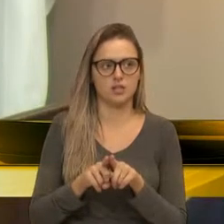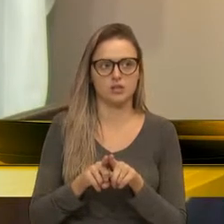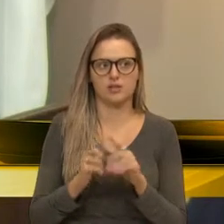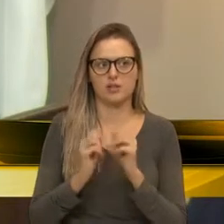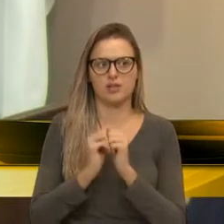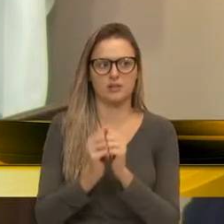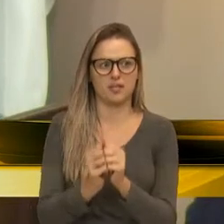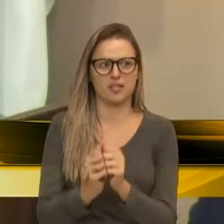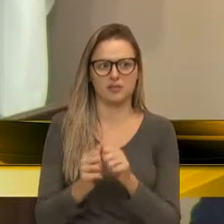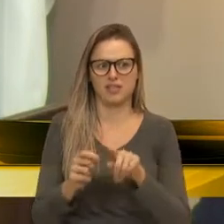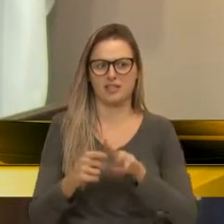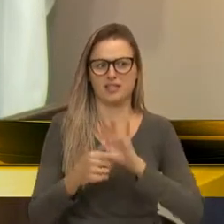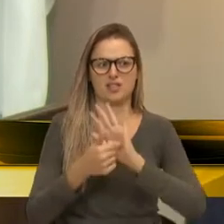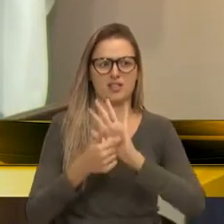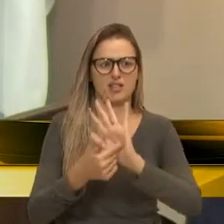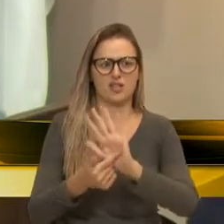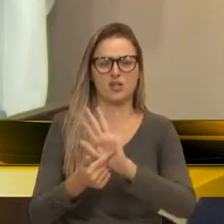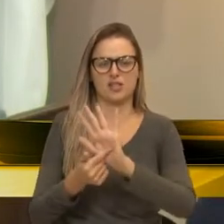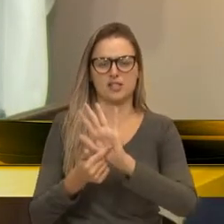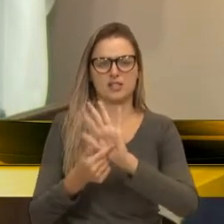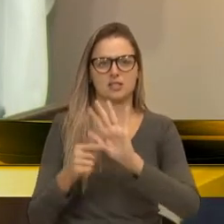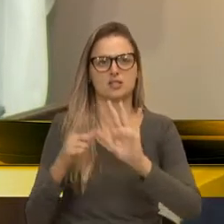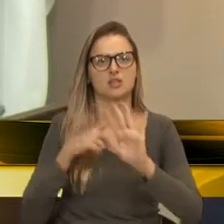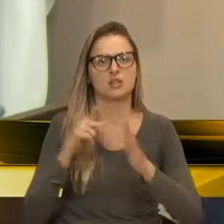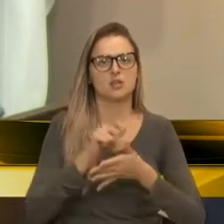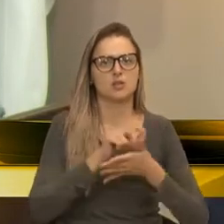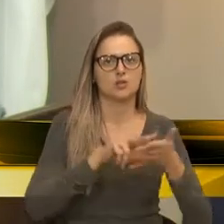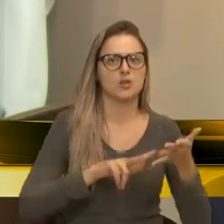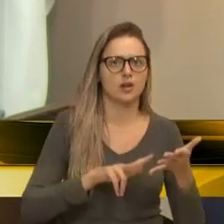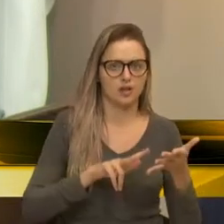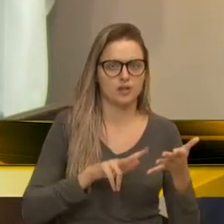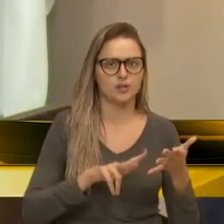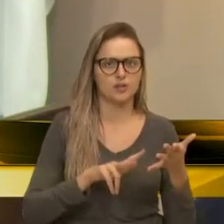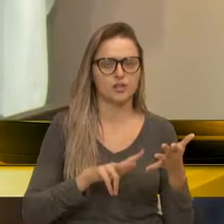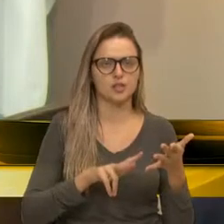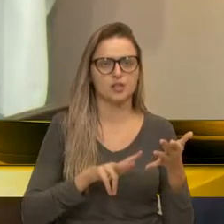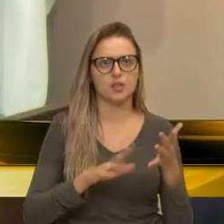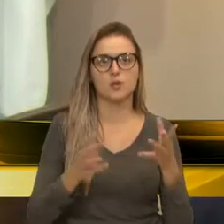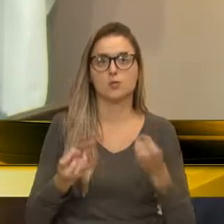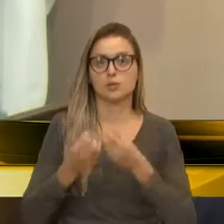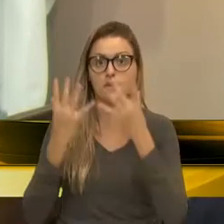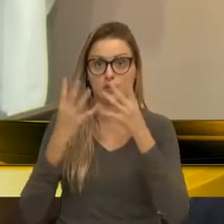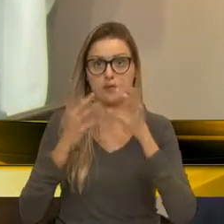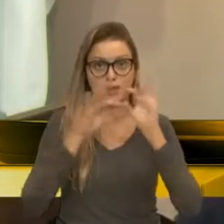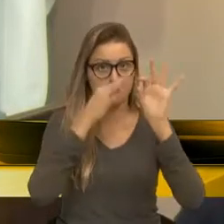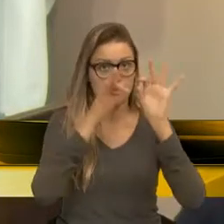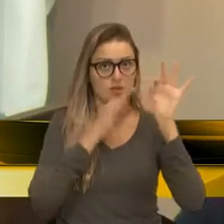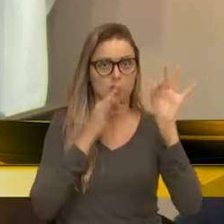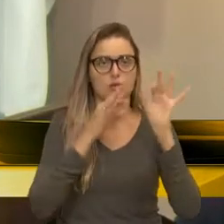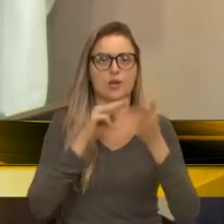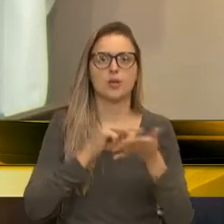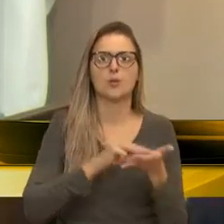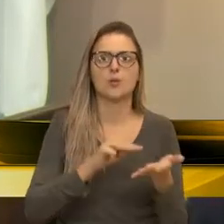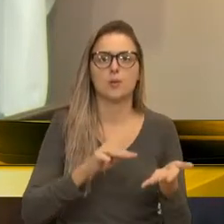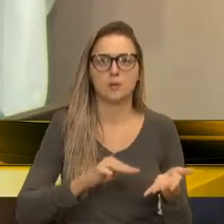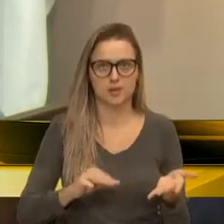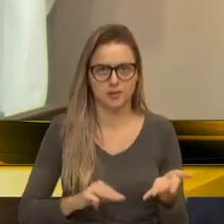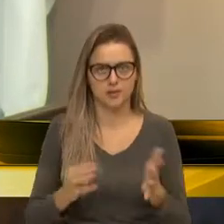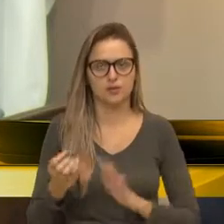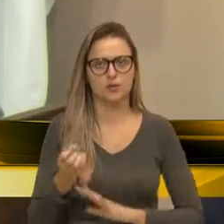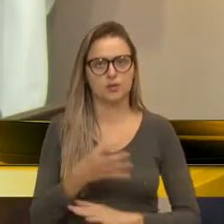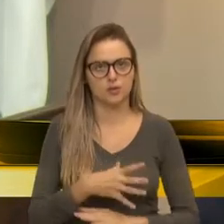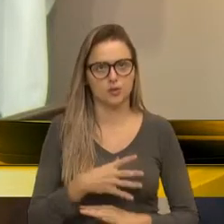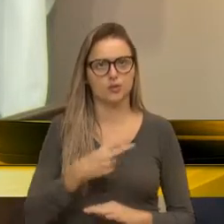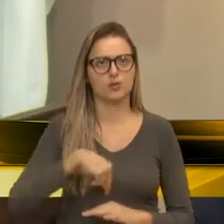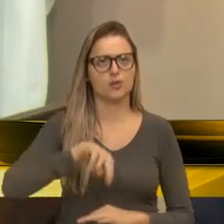uma ampla avaliação, uma profunda avaliação da festa, né, com a metodologia, inclusive, né, de